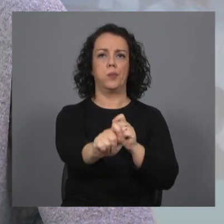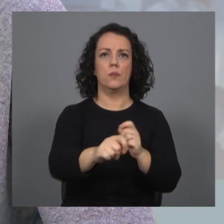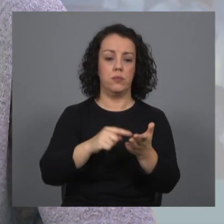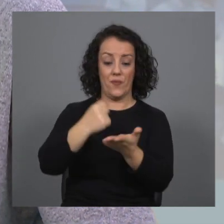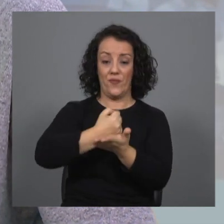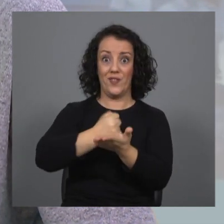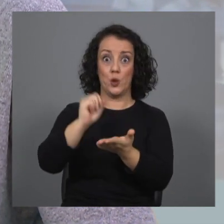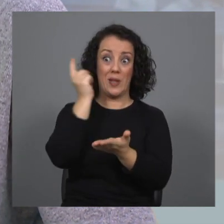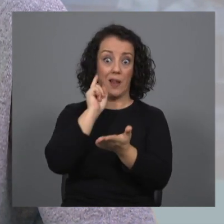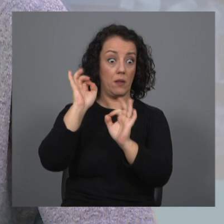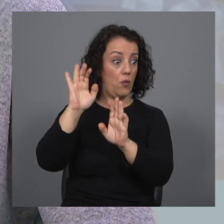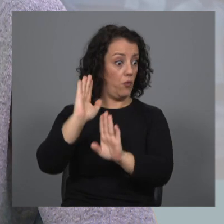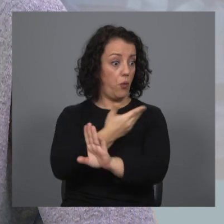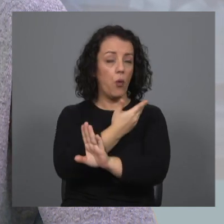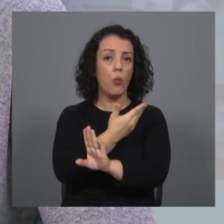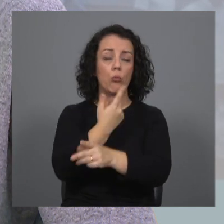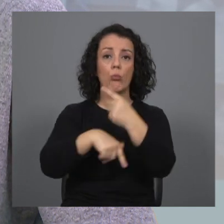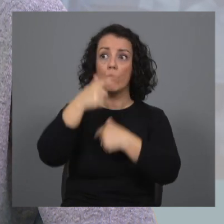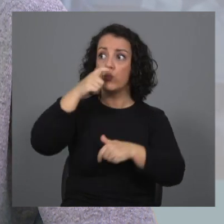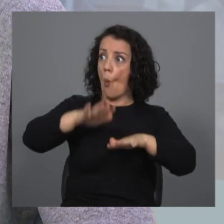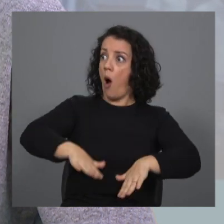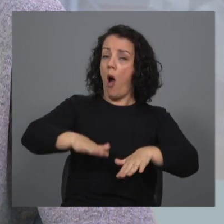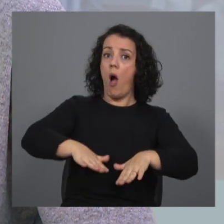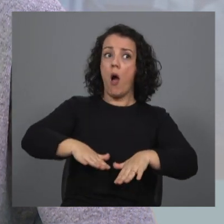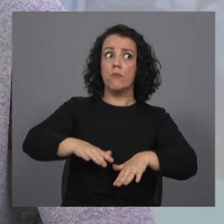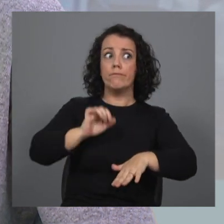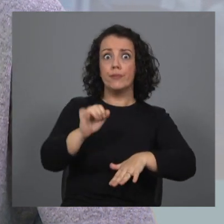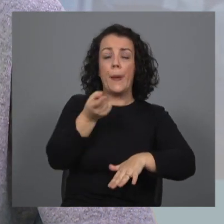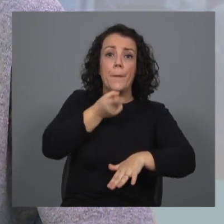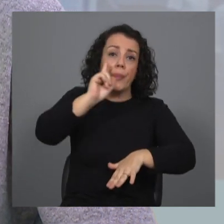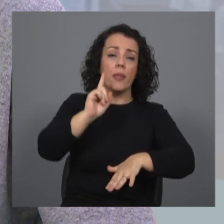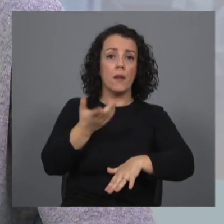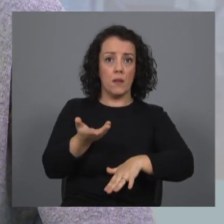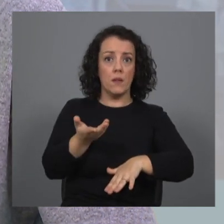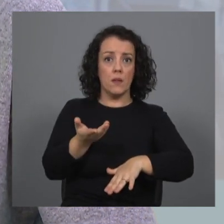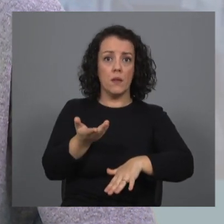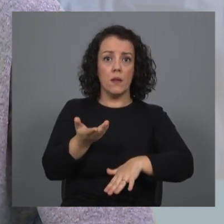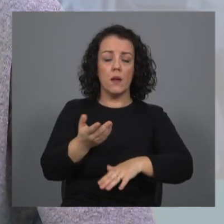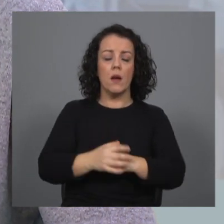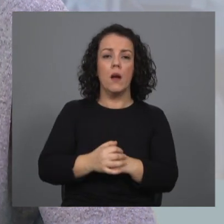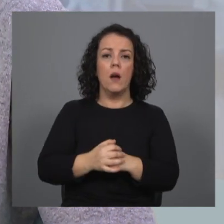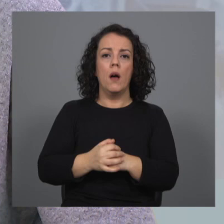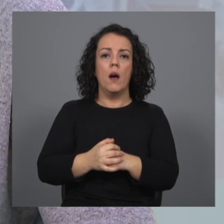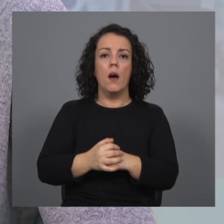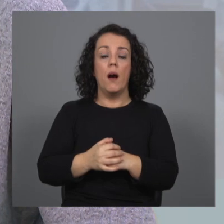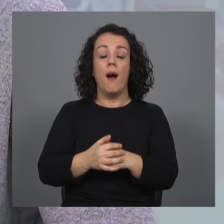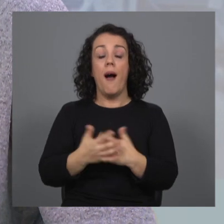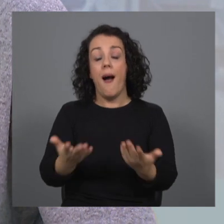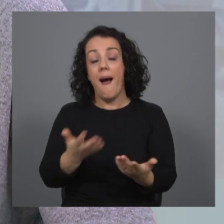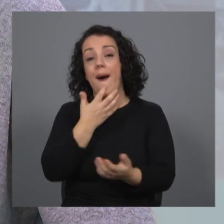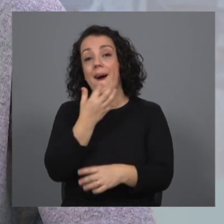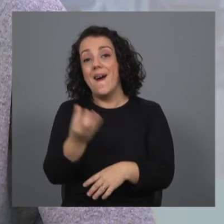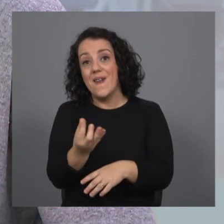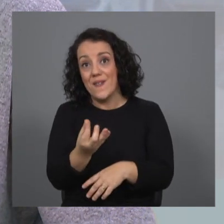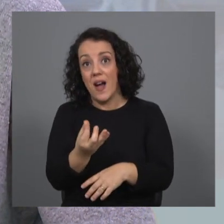caducando, estas pessoas estão em situação irregular em território nacional, não é? Que lá está, de acordo com o